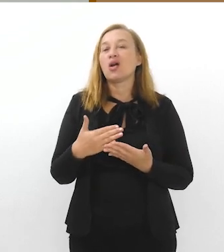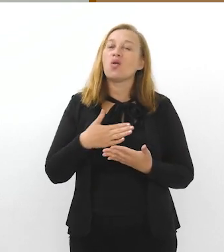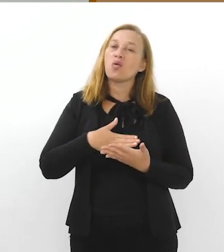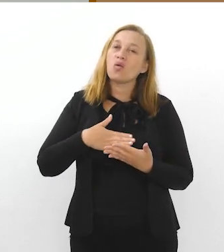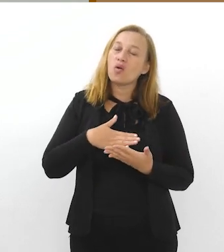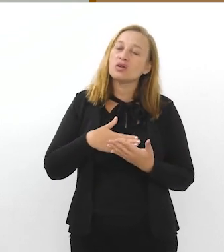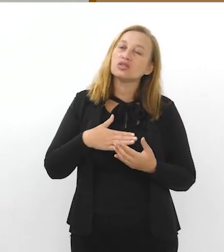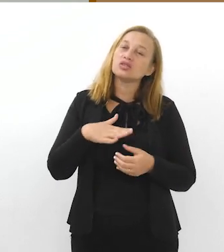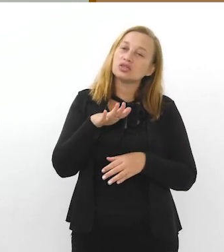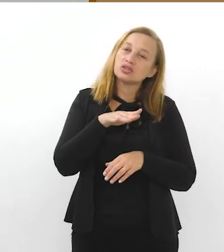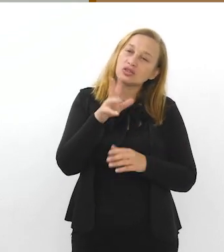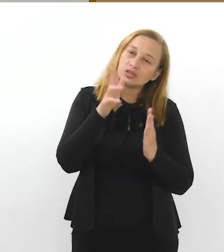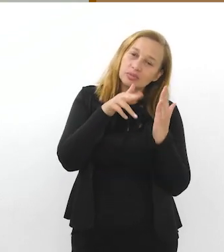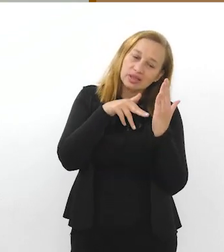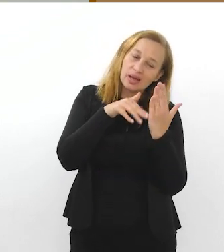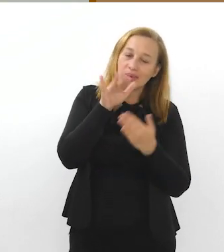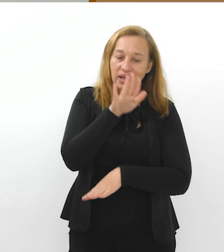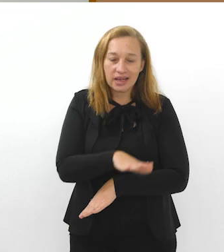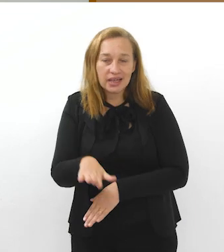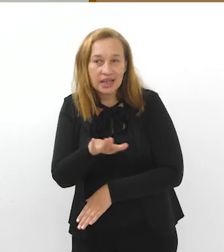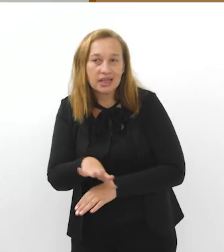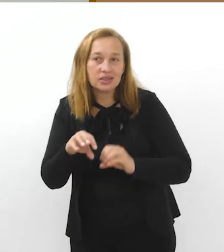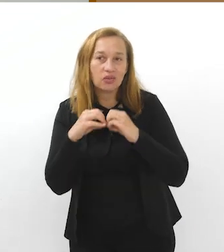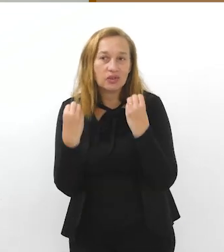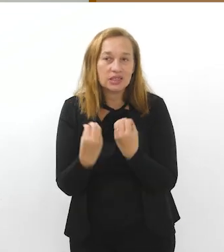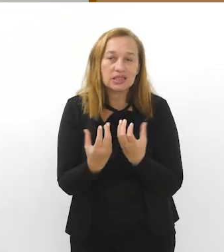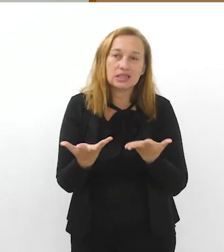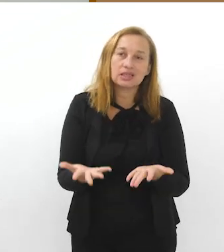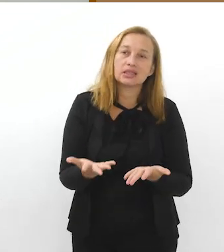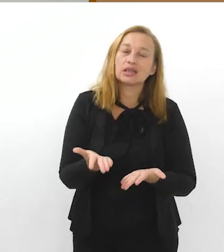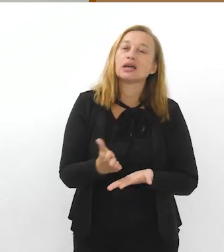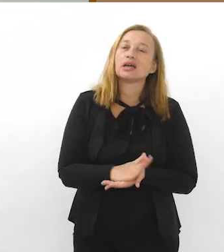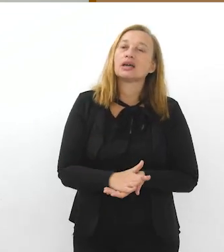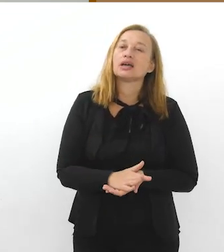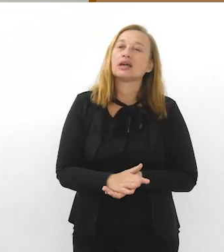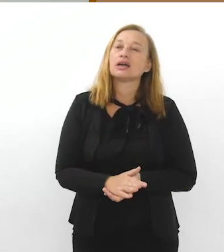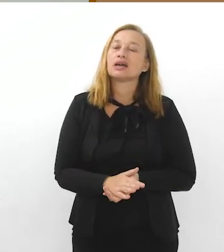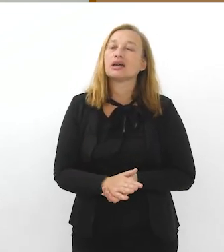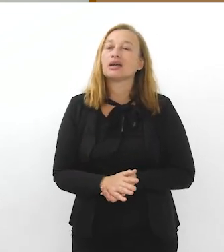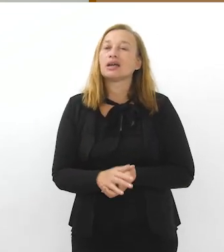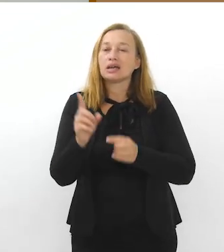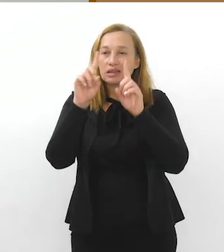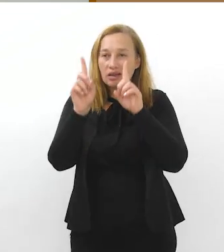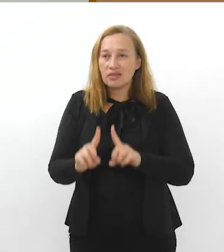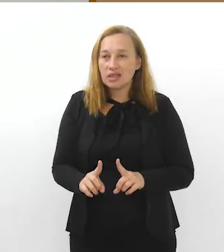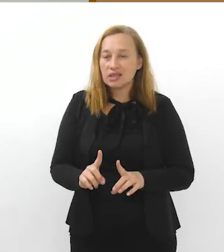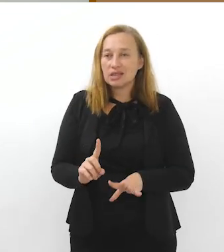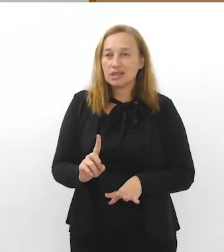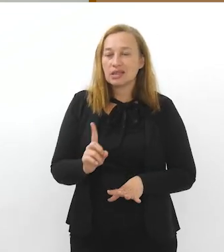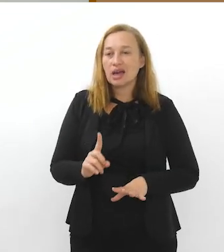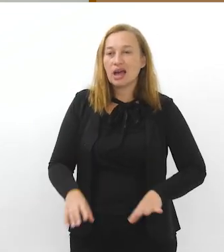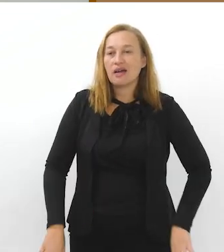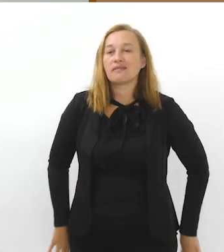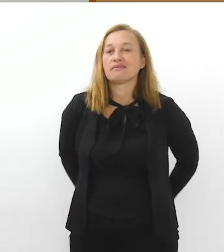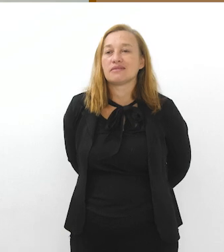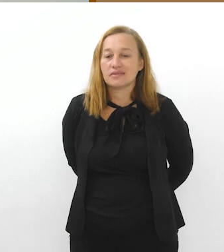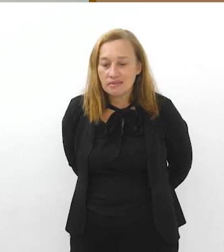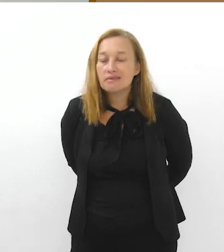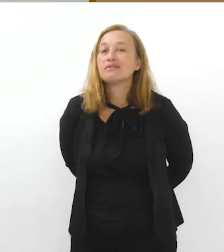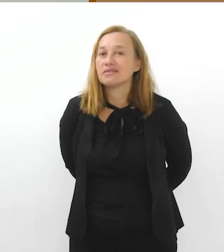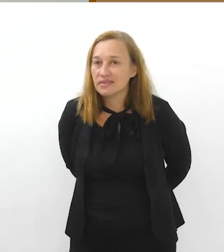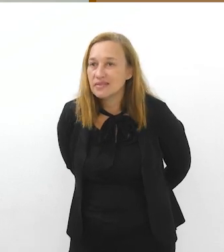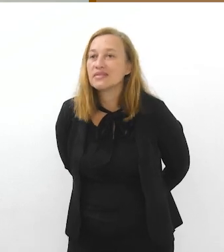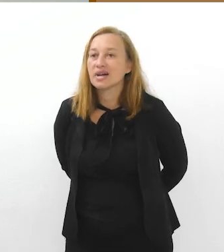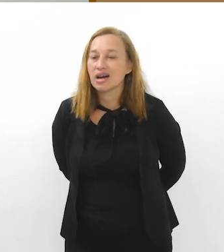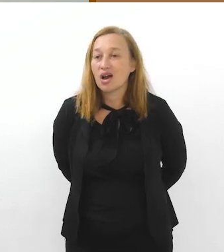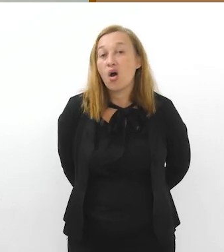né? Eu tenho um fato engraçadinho, porque eu adoro pintar para criança, né? Eu fazer oficina com criança. Não, deficientes, mas